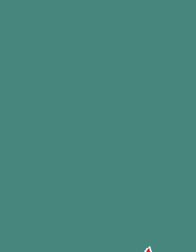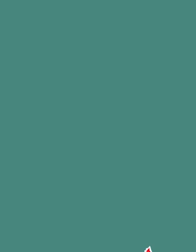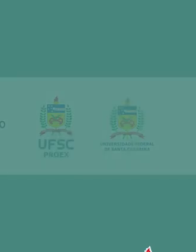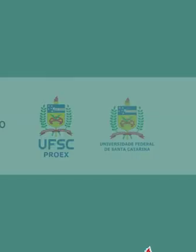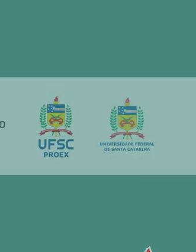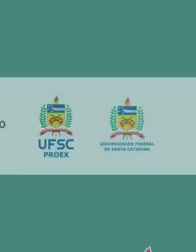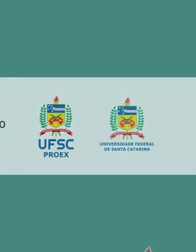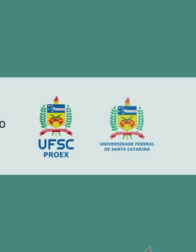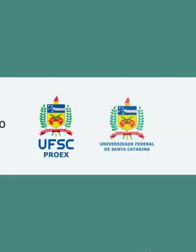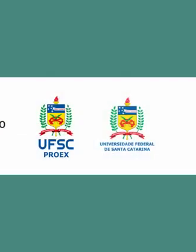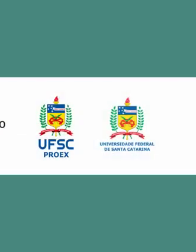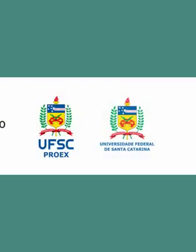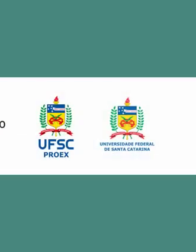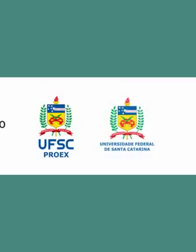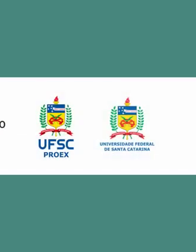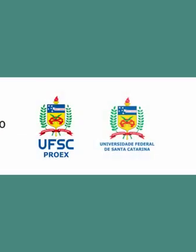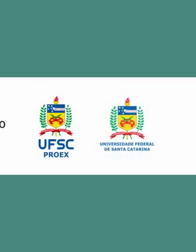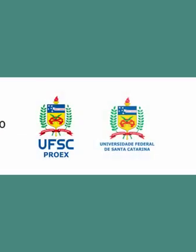Tchau!